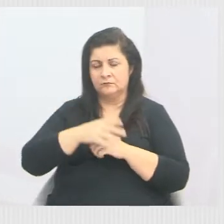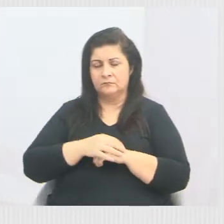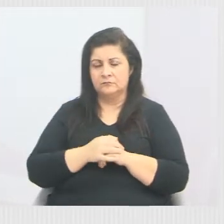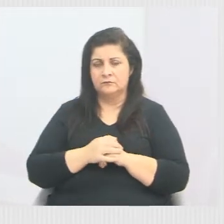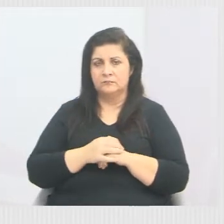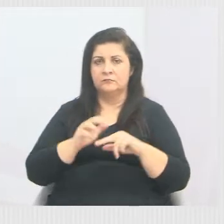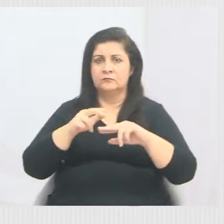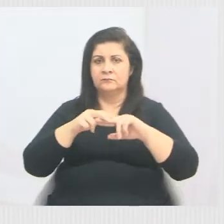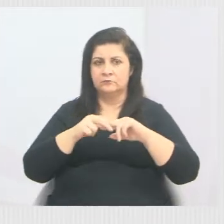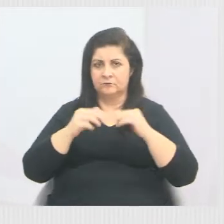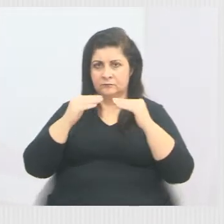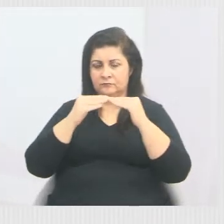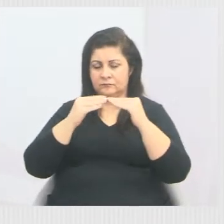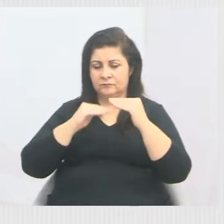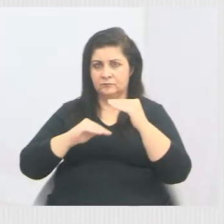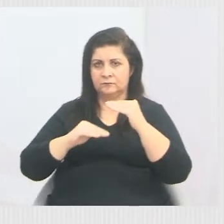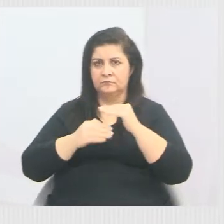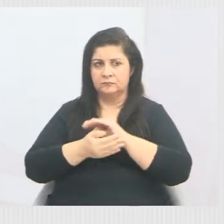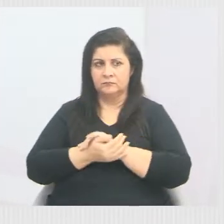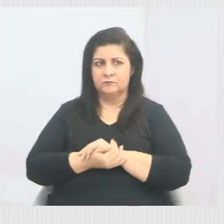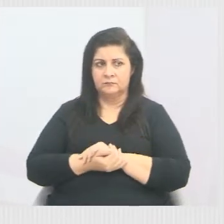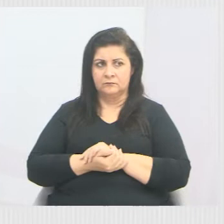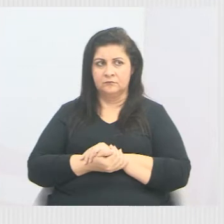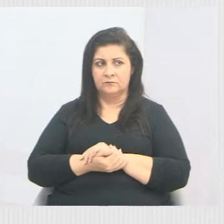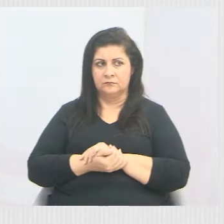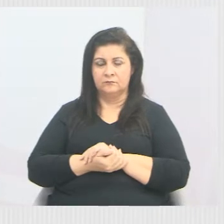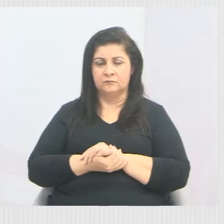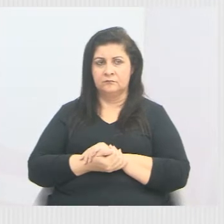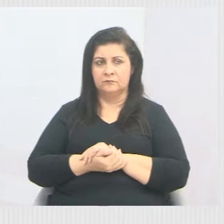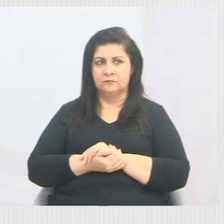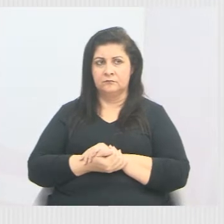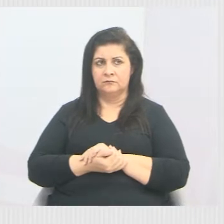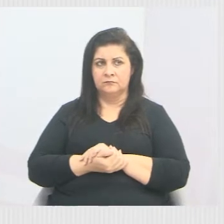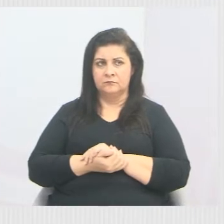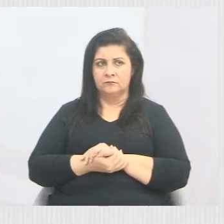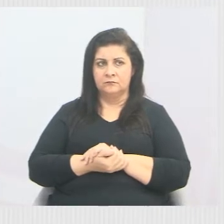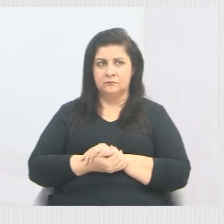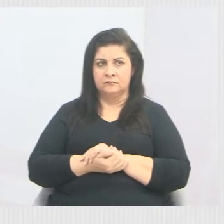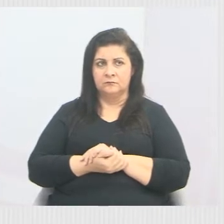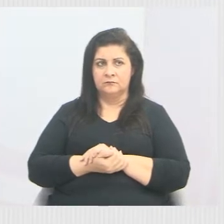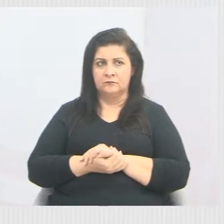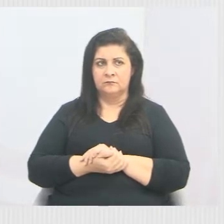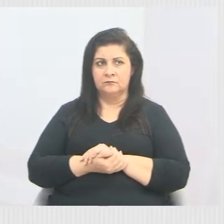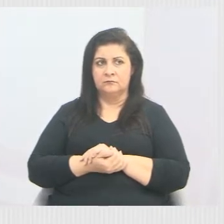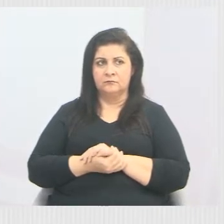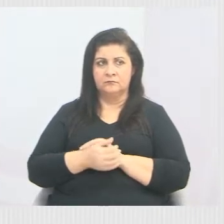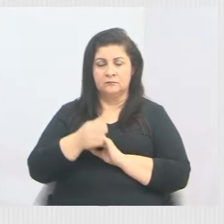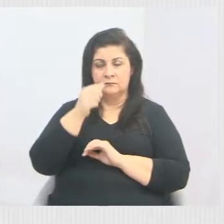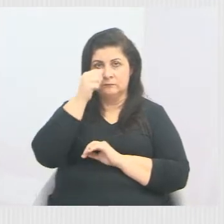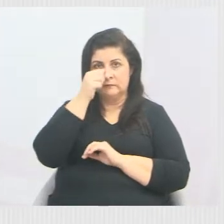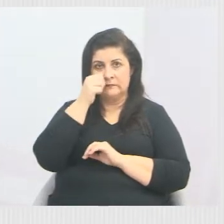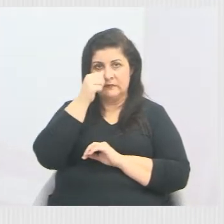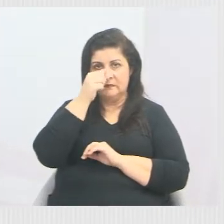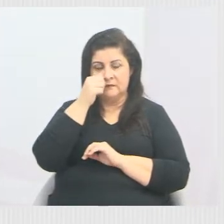Então, por isso que tem aqui também uma redução significativa, de acordo com o orçamento.